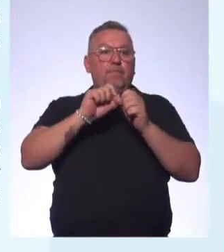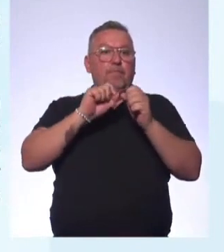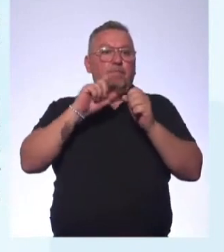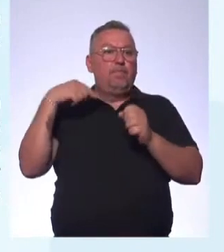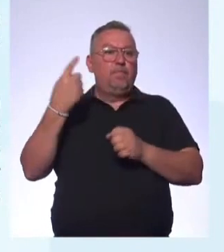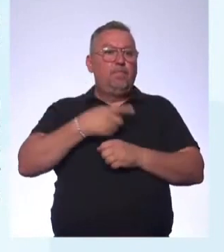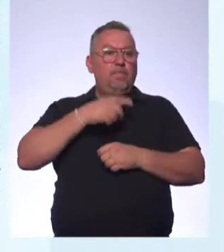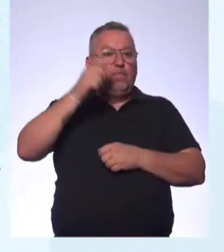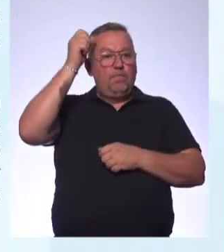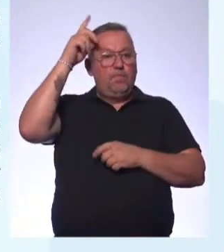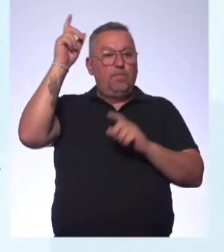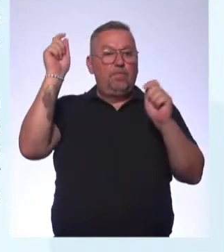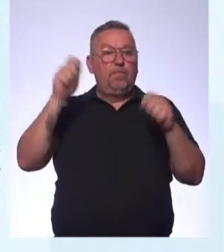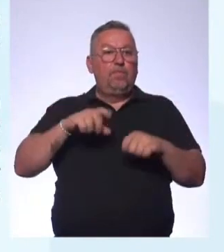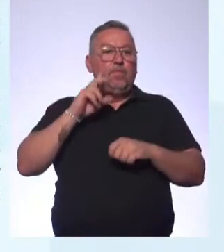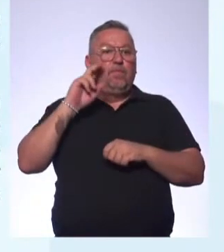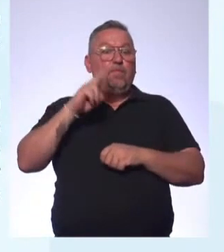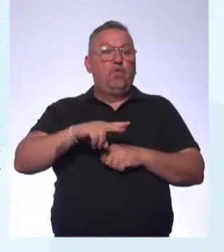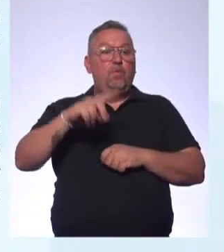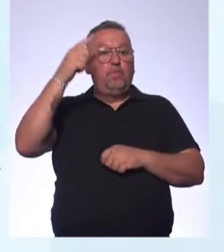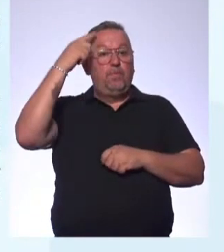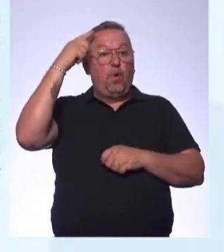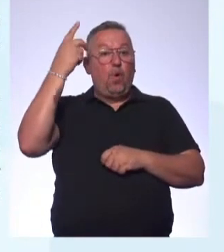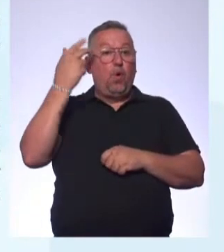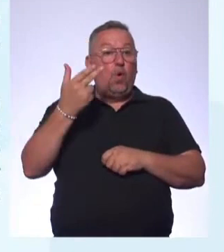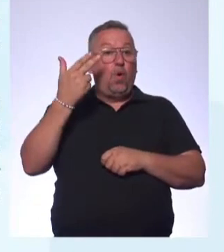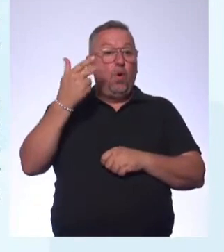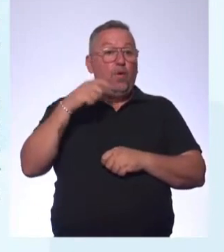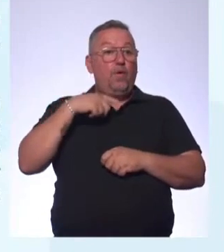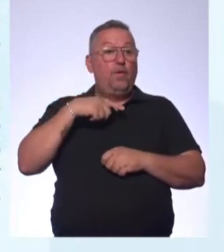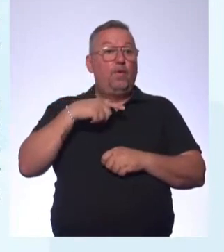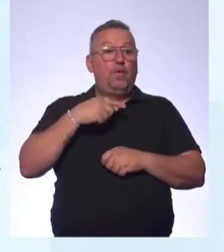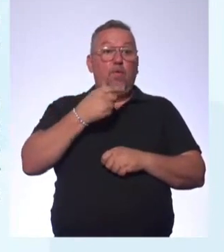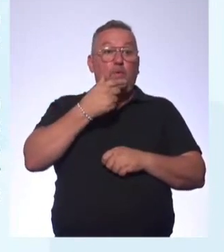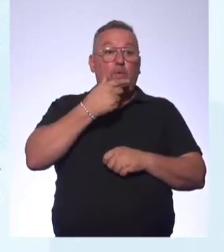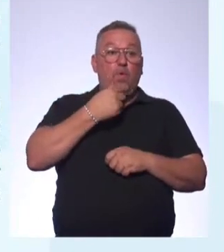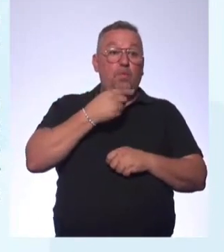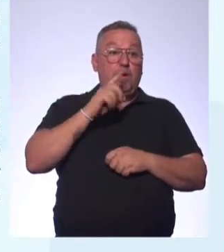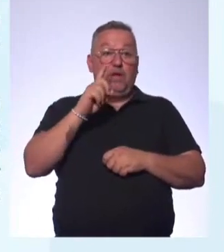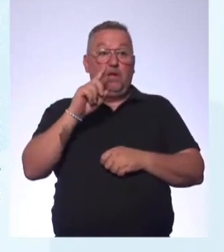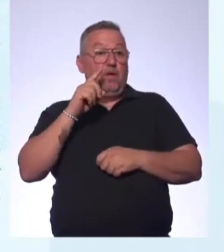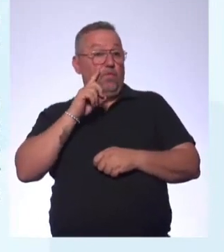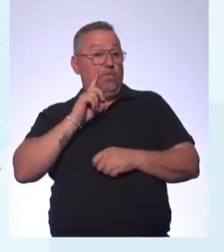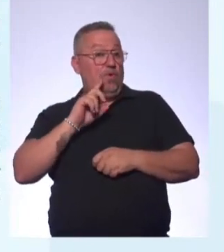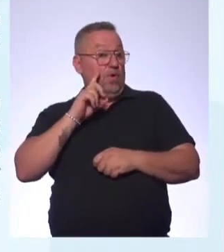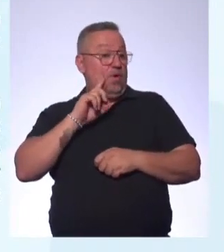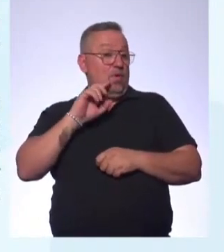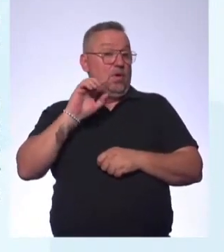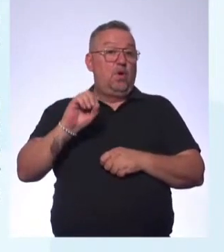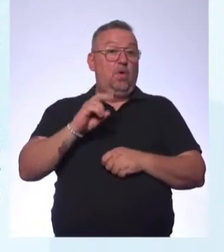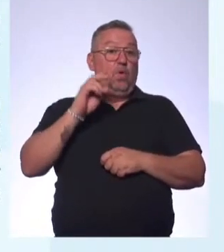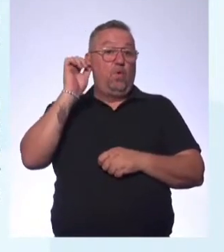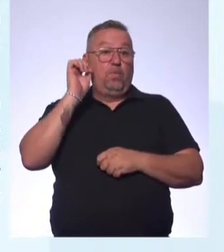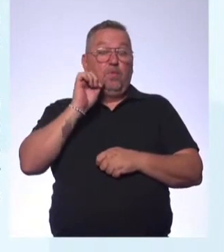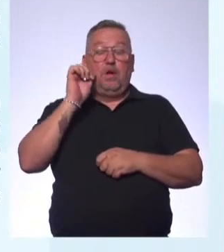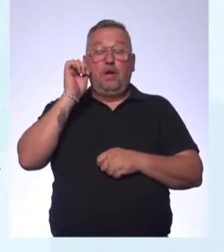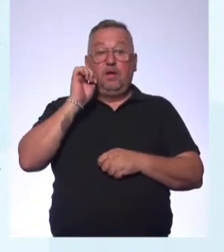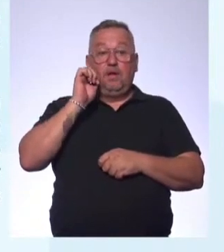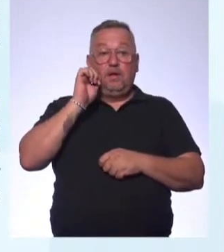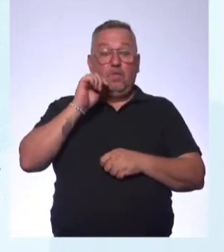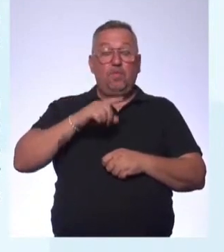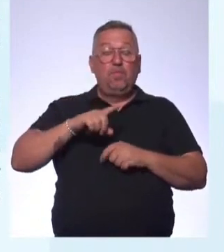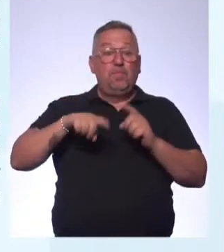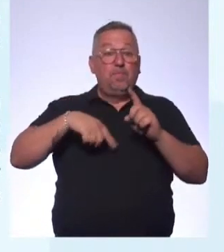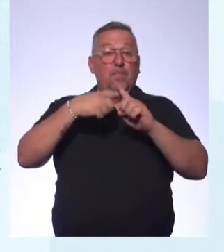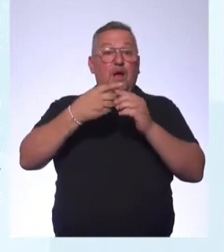da nossa cultura e que podem ser considerados como senso comum são aquelas frases: homens não choram, ou as mulheres